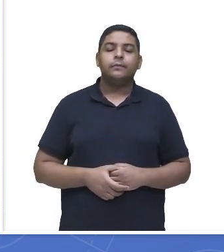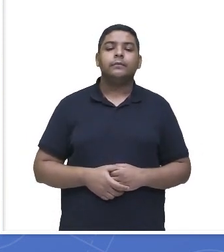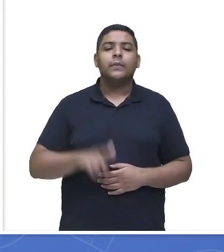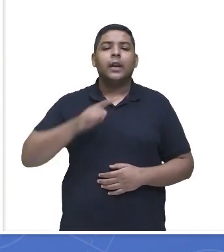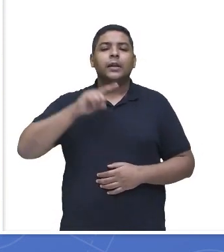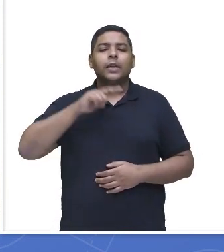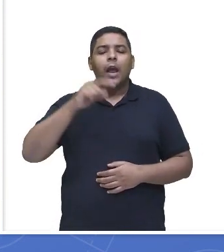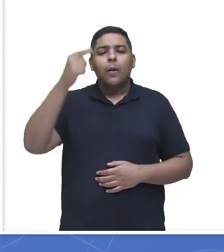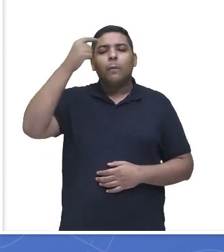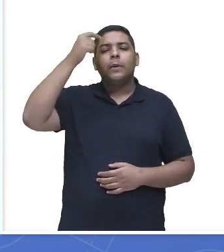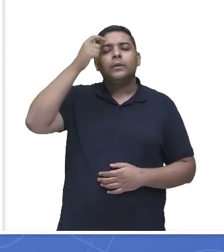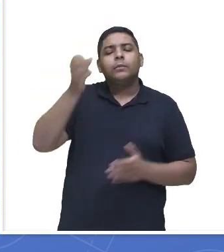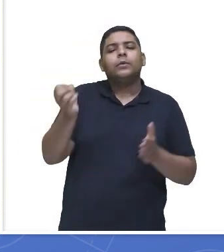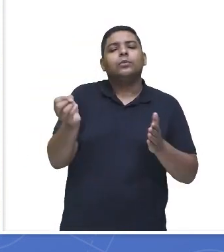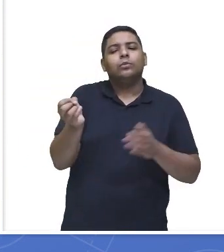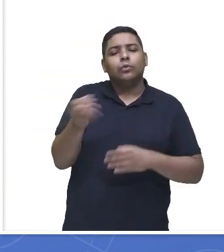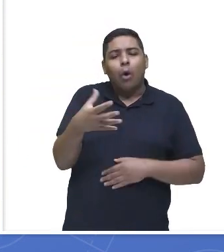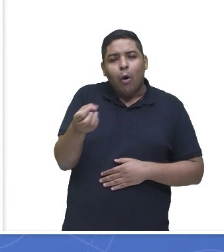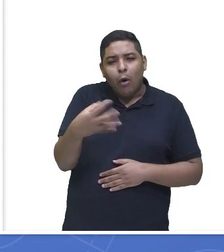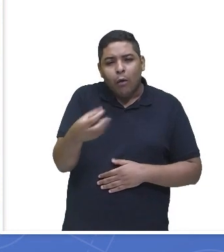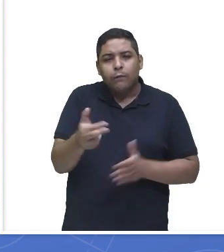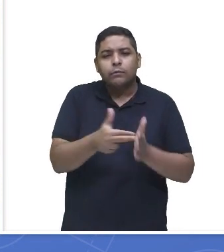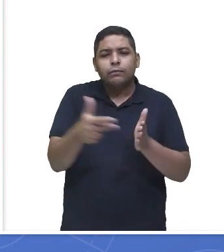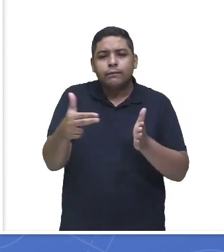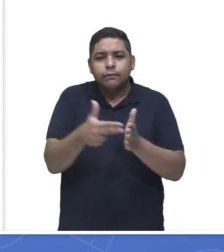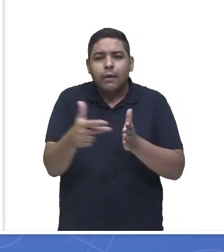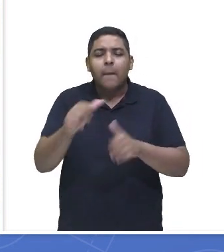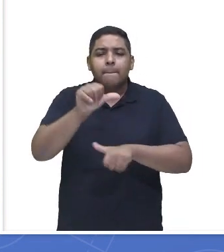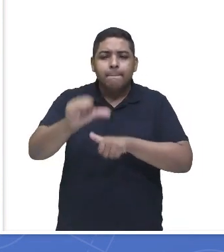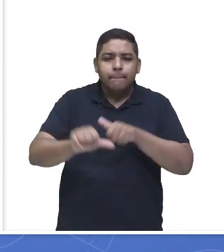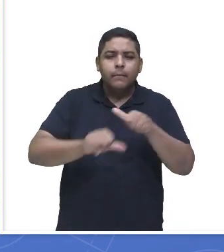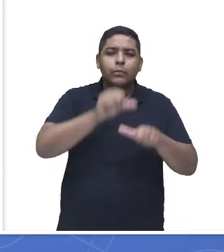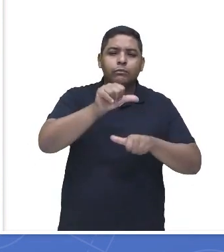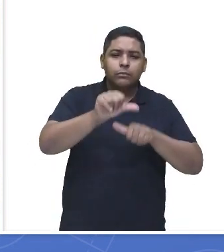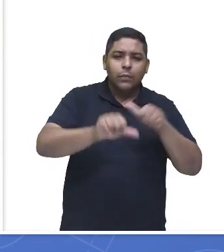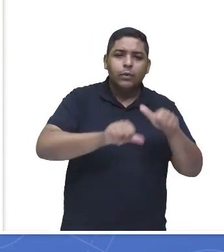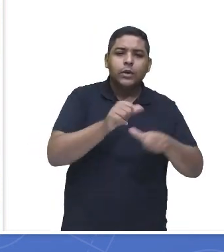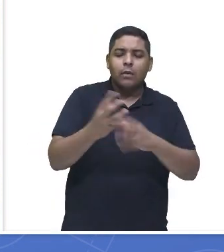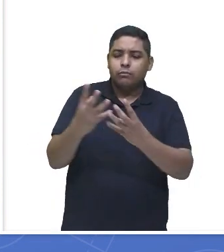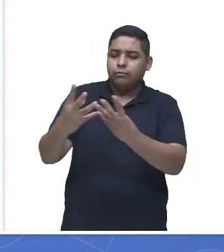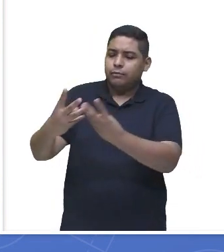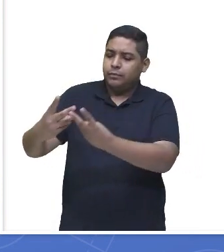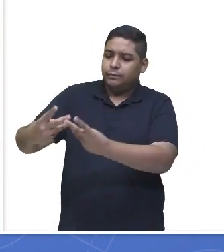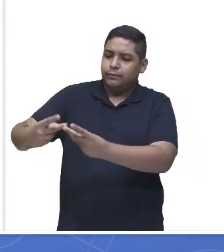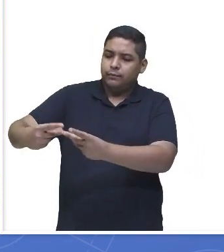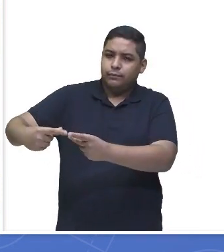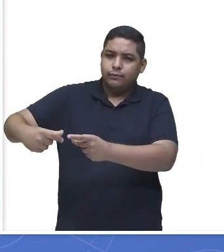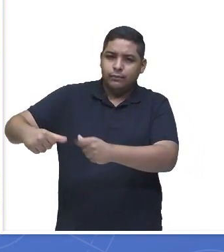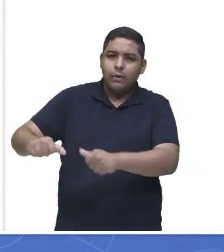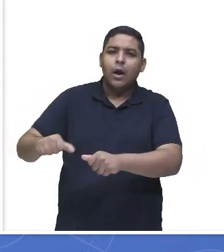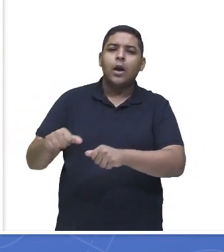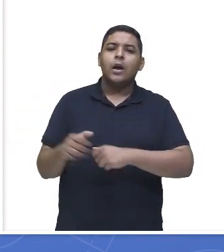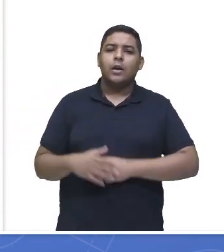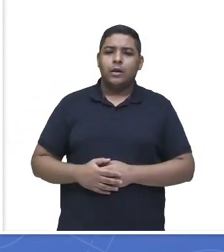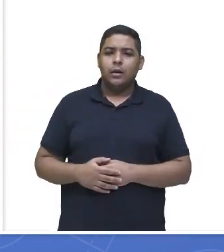que começa a mudar, que começa a derrubar, né,